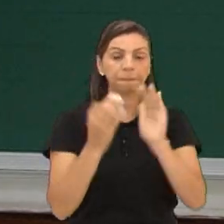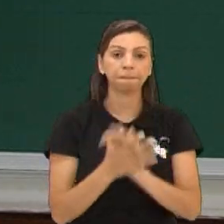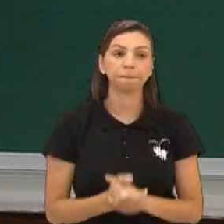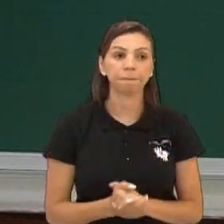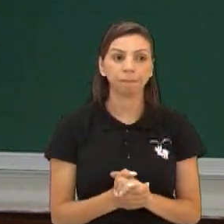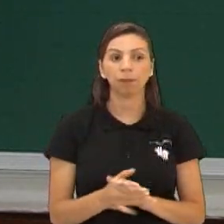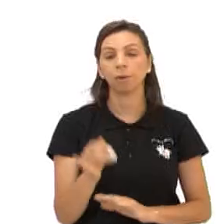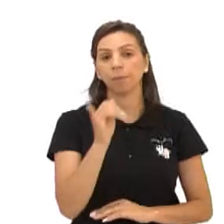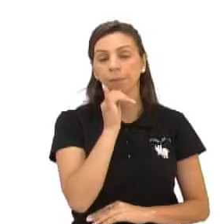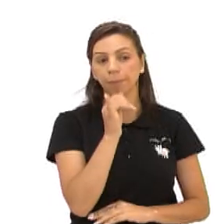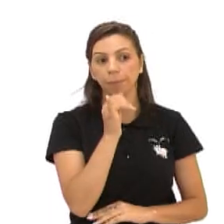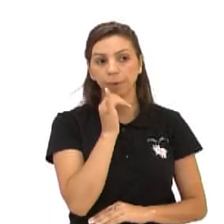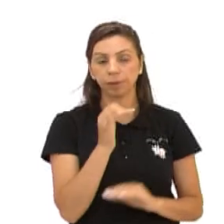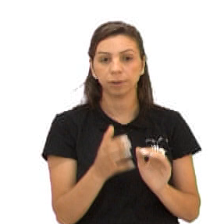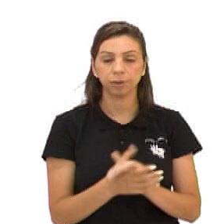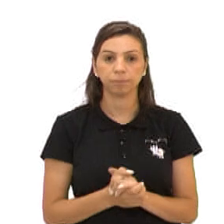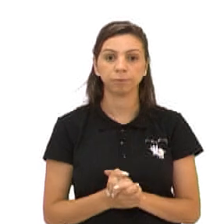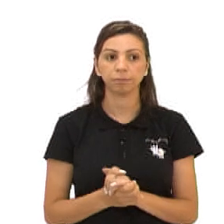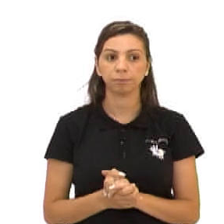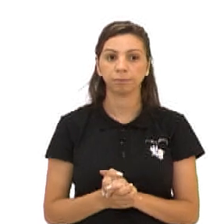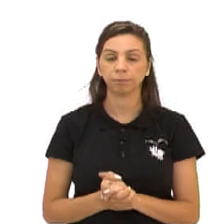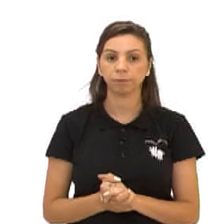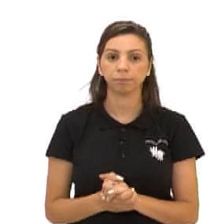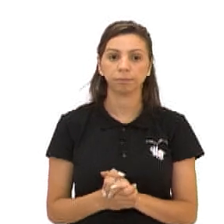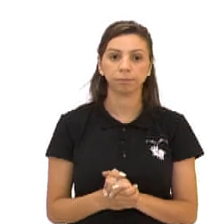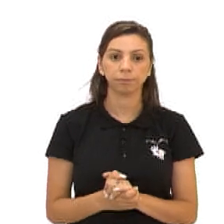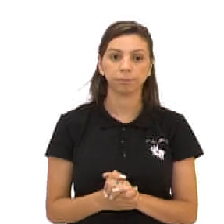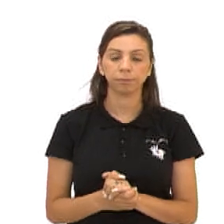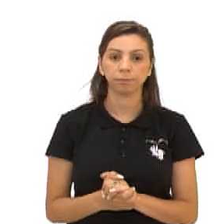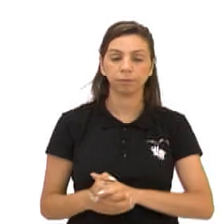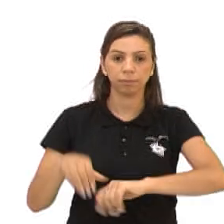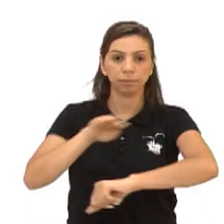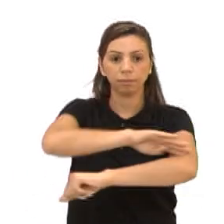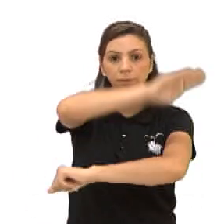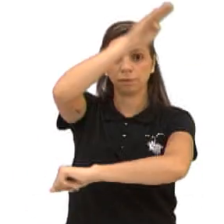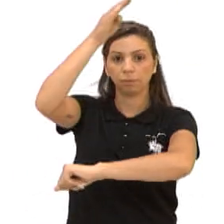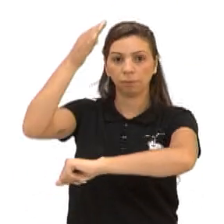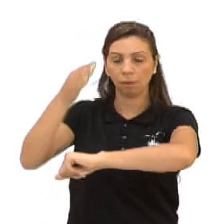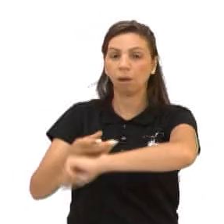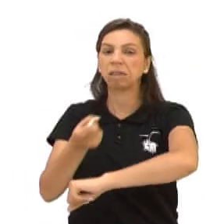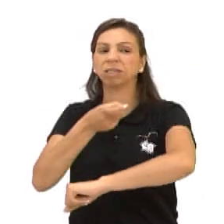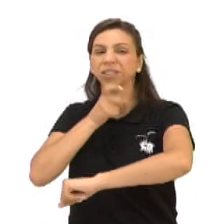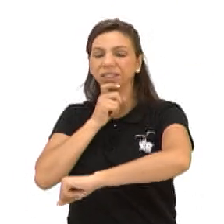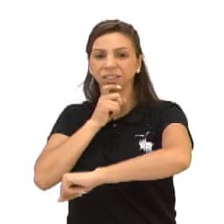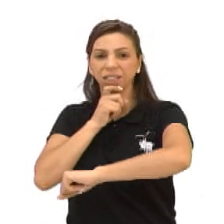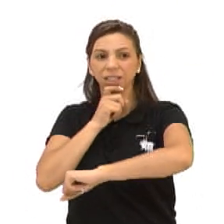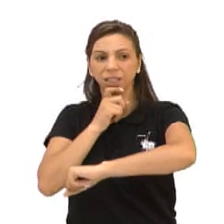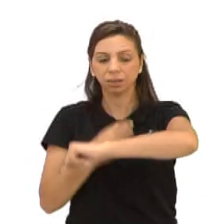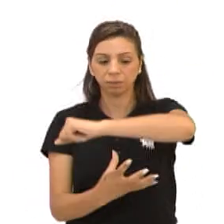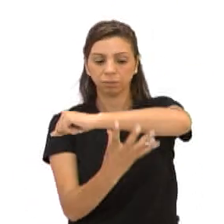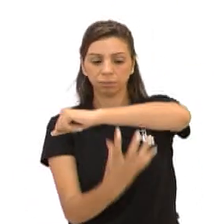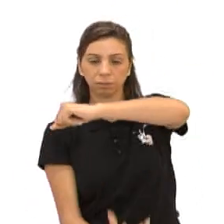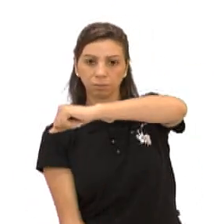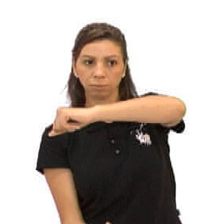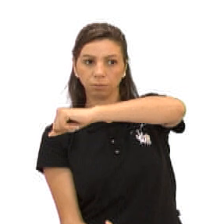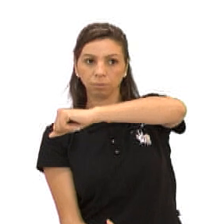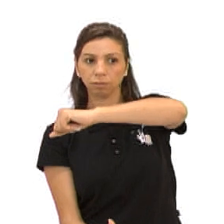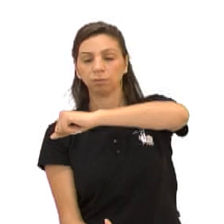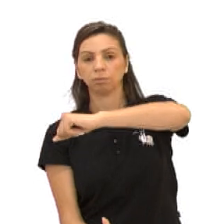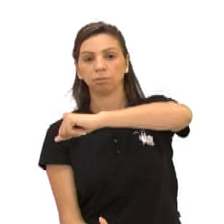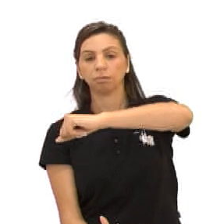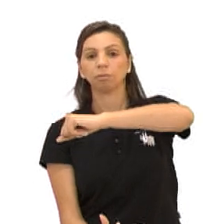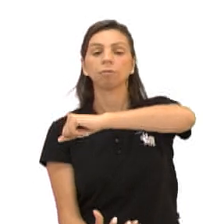então por exemplo aqui nós temos a comparação de uma de um iceberg com um produto né a